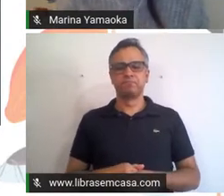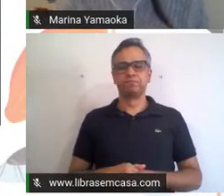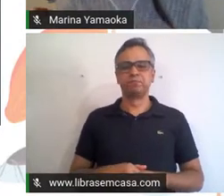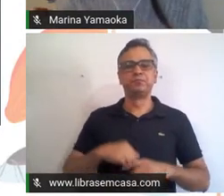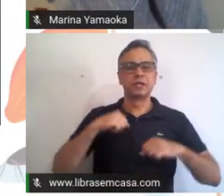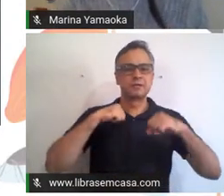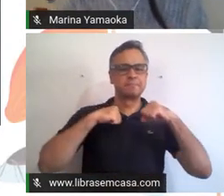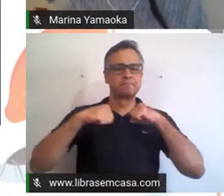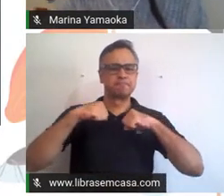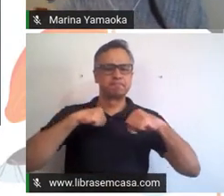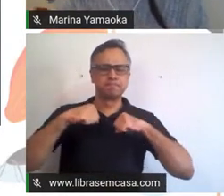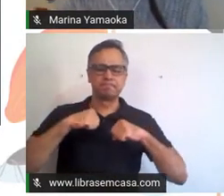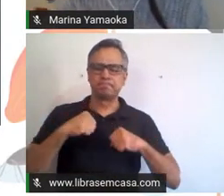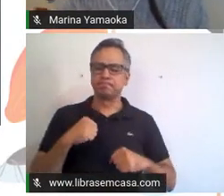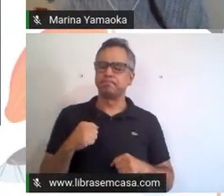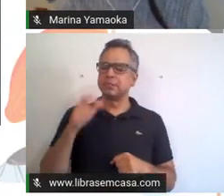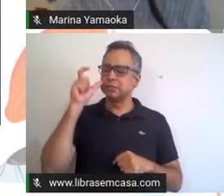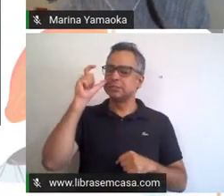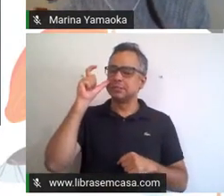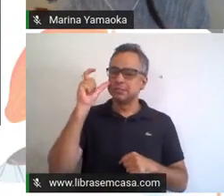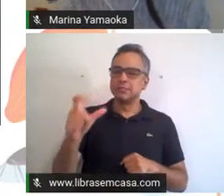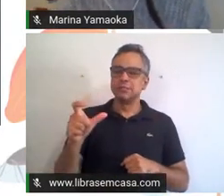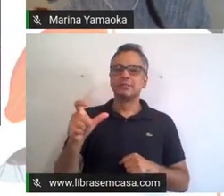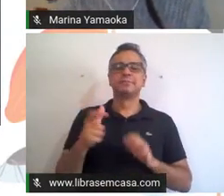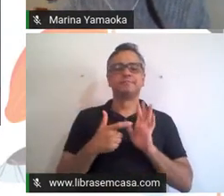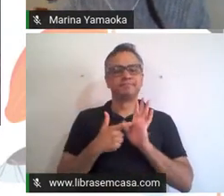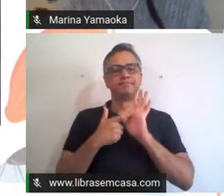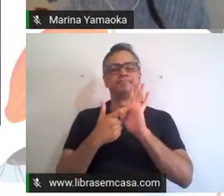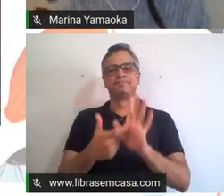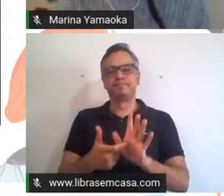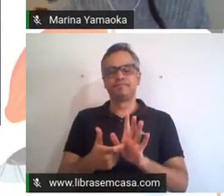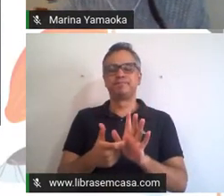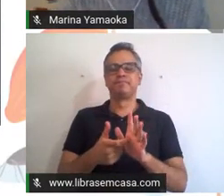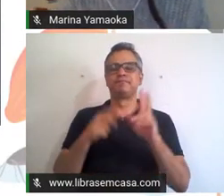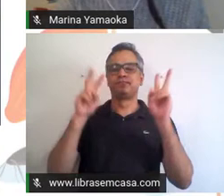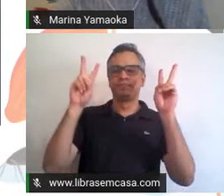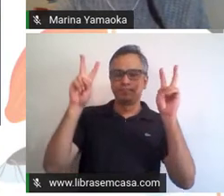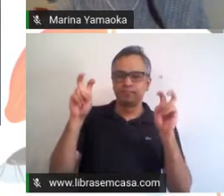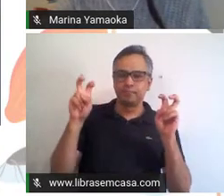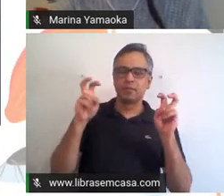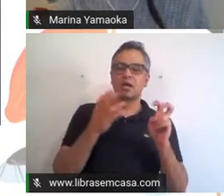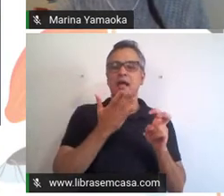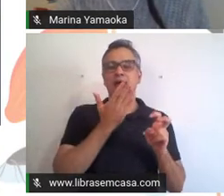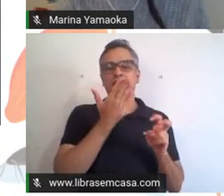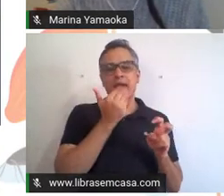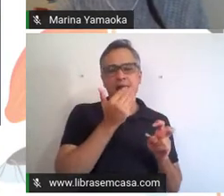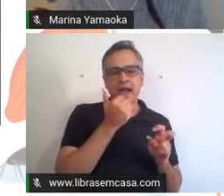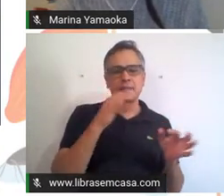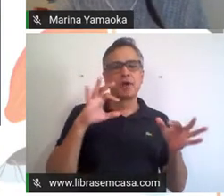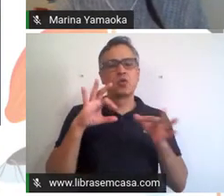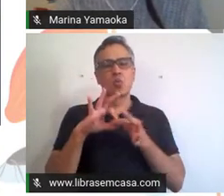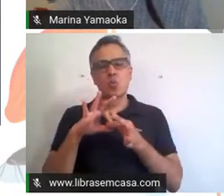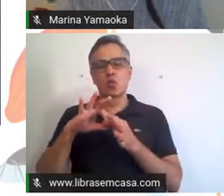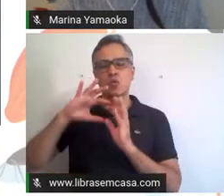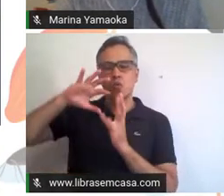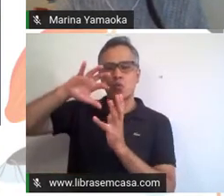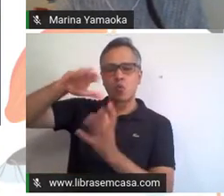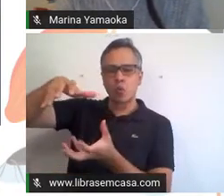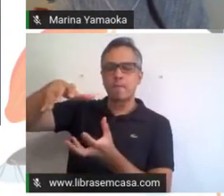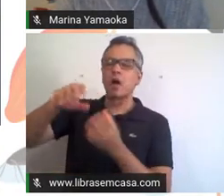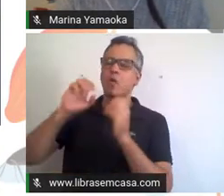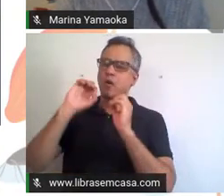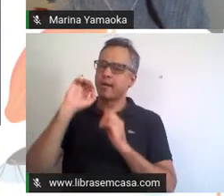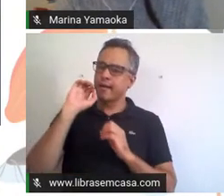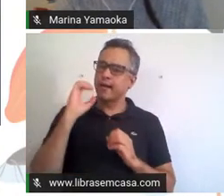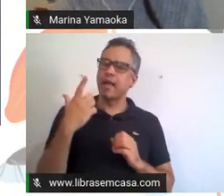muito, muito interessante que mostrou, né, os links da questão de alimentação com a questão mais global de uma maneira muito, muito clara e